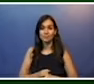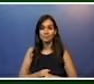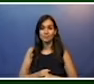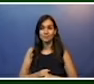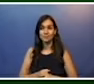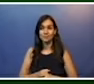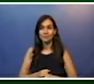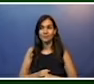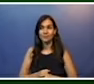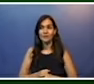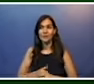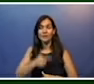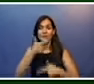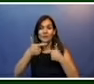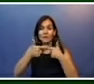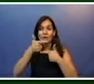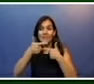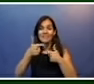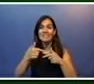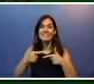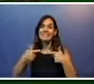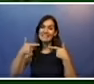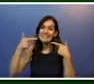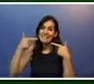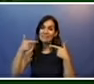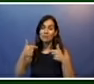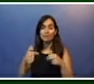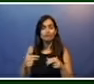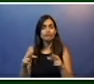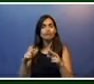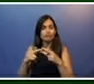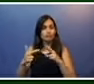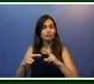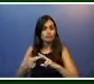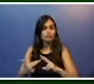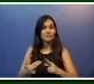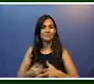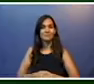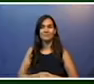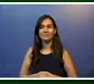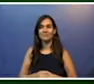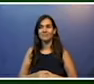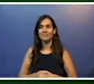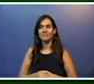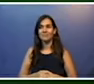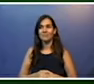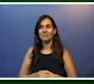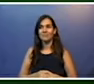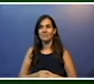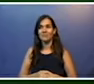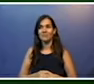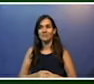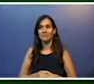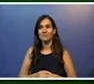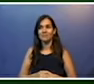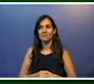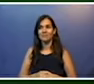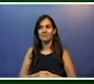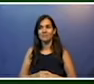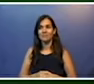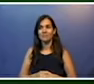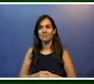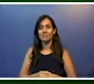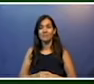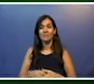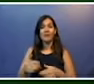palavra sorriso e riso rimam. Tome chá, não café. Nunca